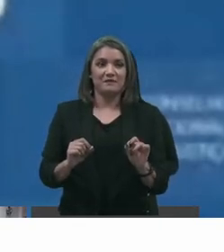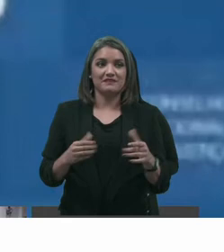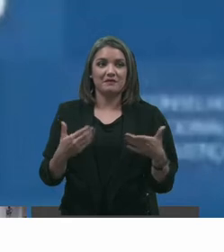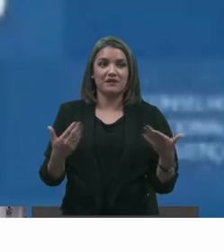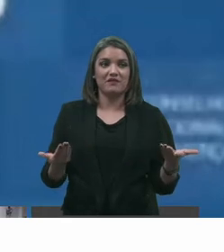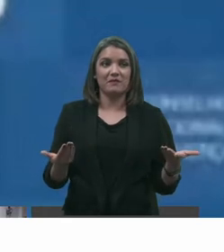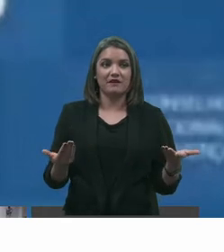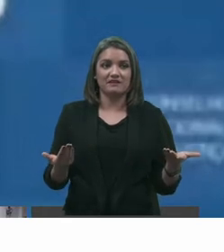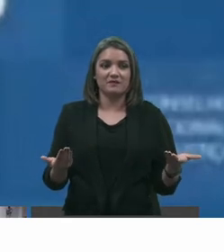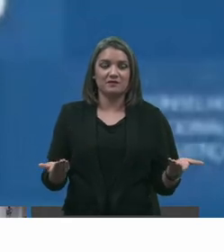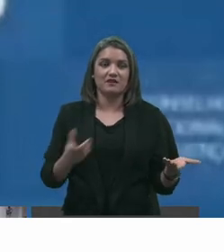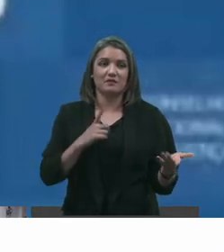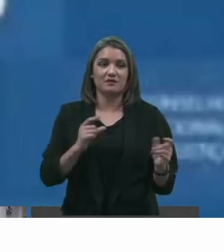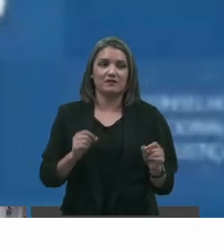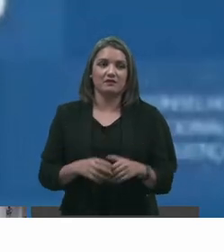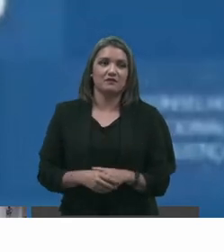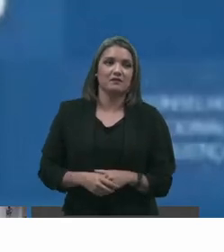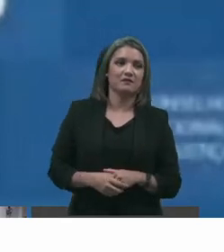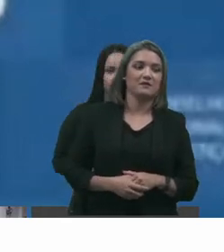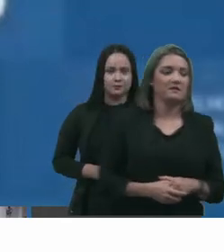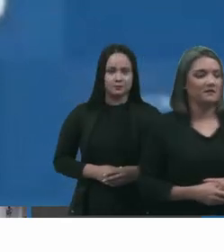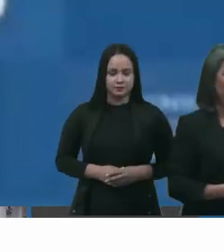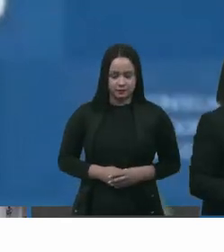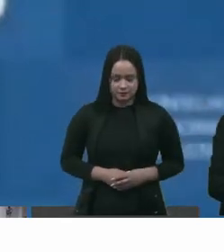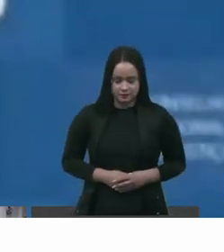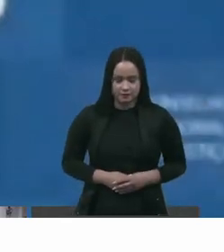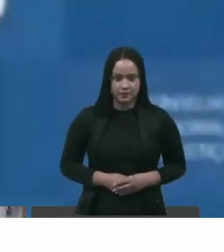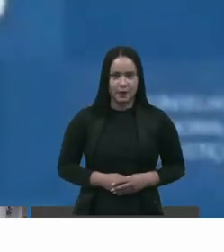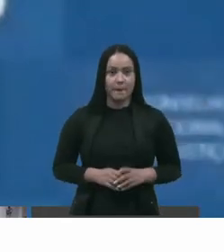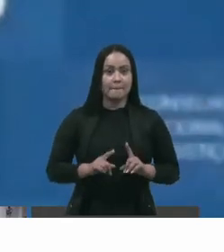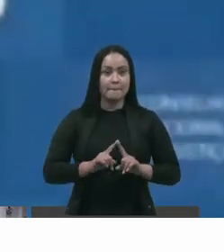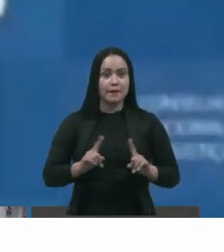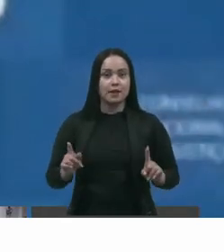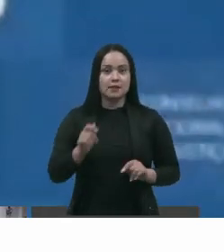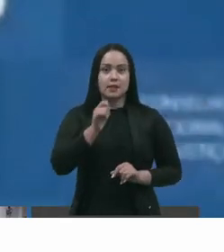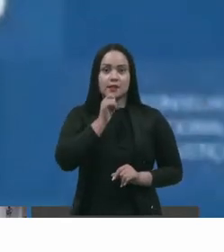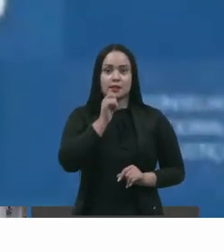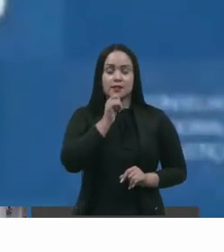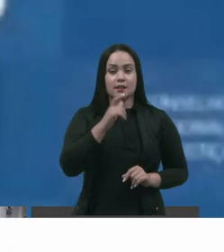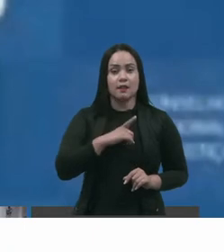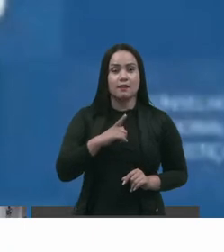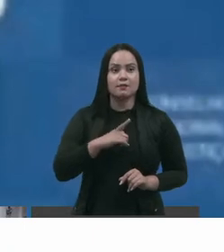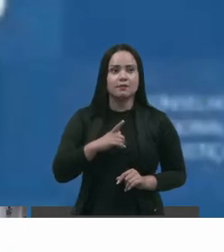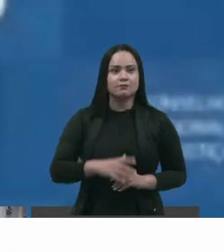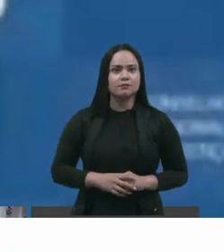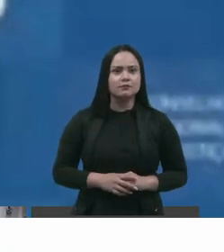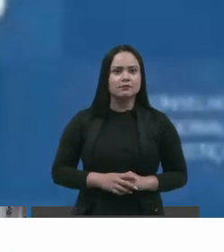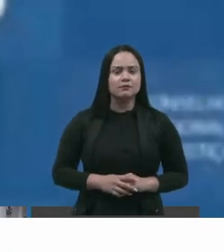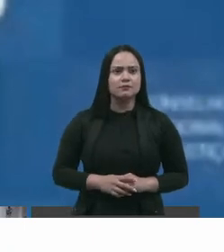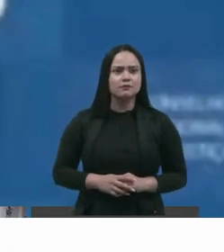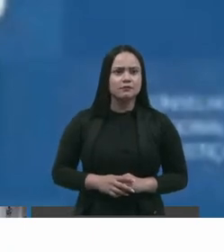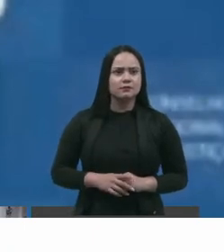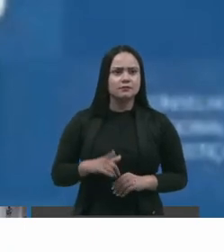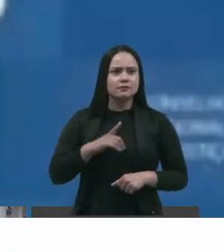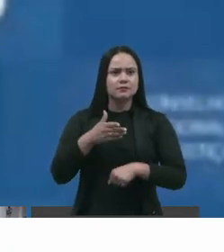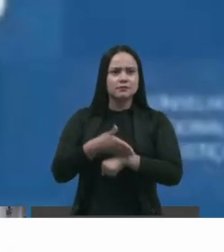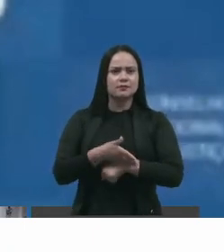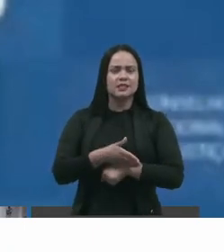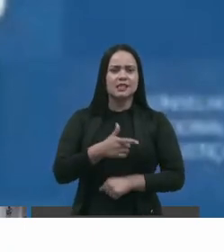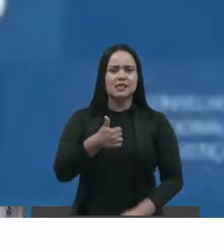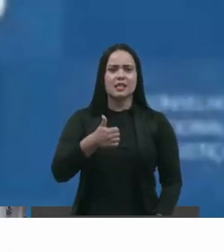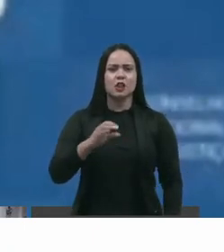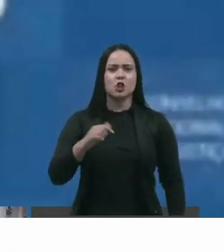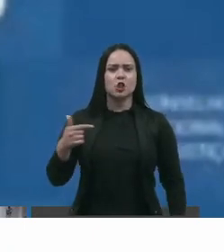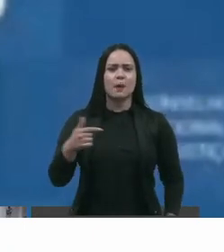aposentadoria ou do aperfeiçoamento do ato de jubilação. Mas, ainda assim, a repercussão geral foi admitida. O quórum previsto no artigo 102, parágrafo 3º